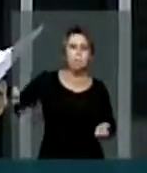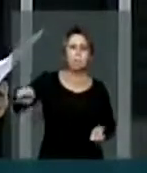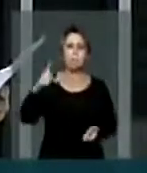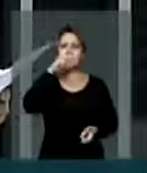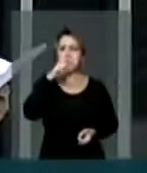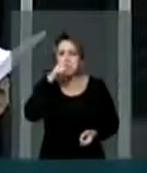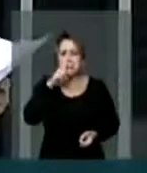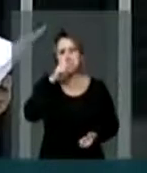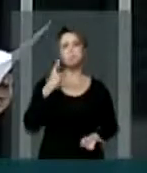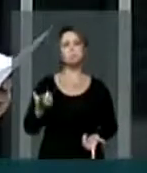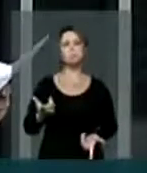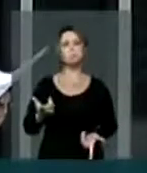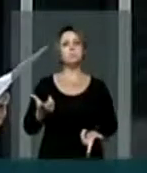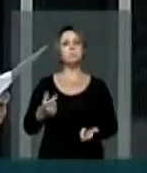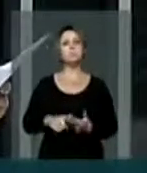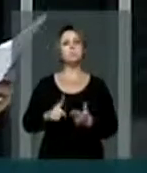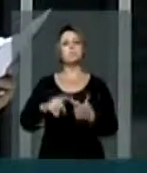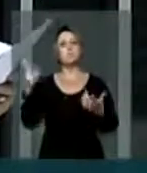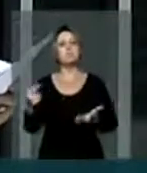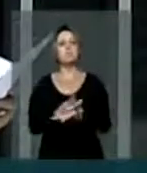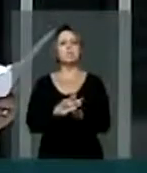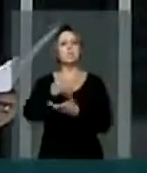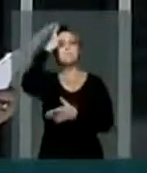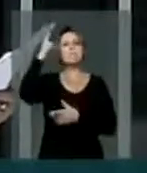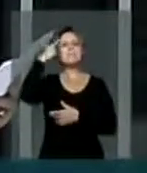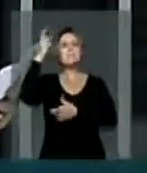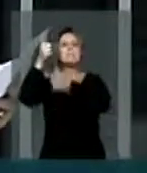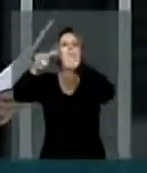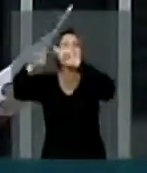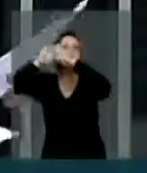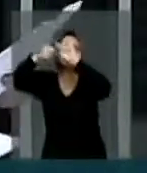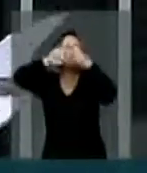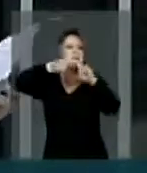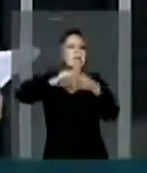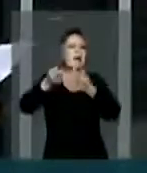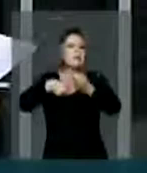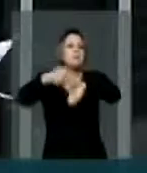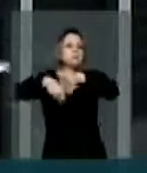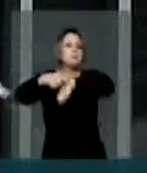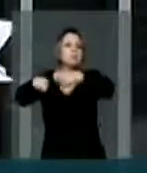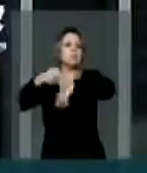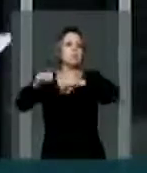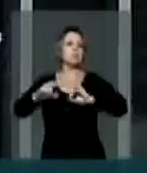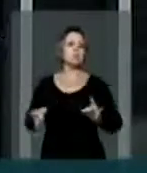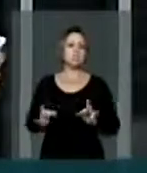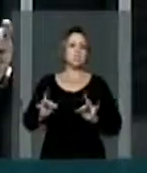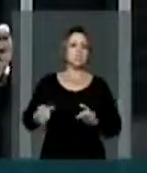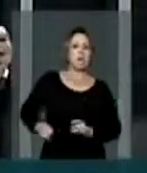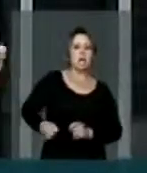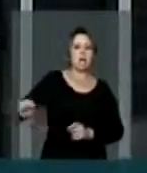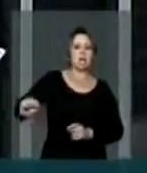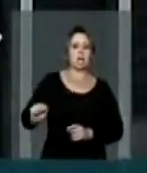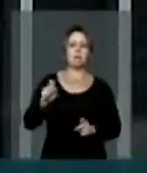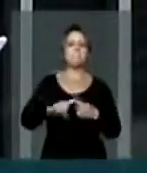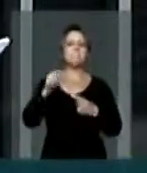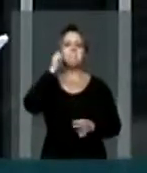perigosa, pois pode gerar um mercado abortivo, pois qualquer mulher pode alegar seus motivos e